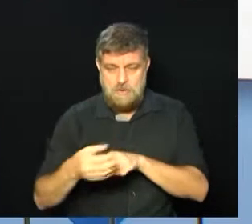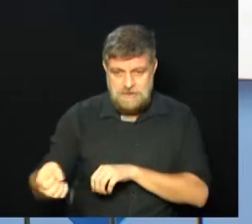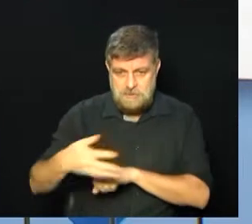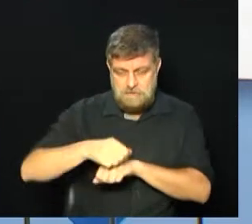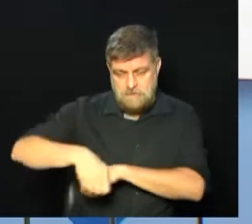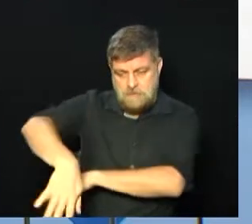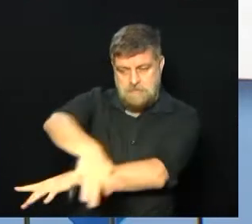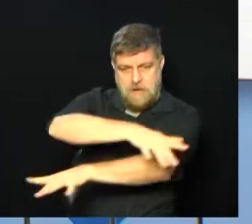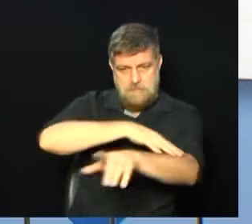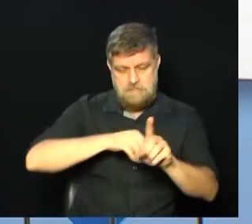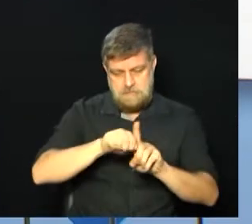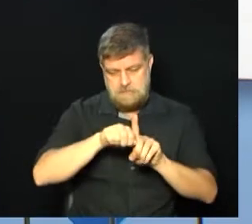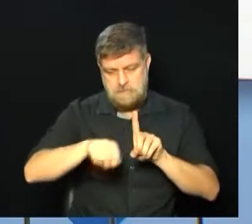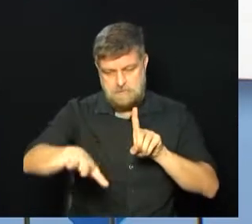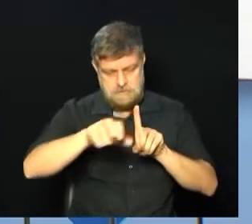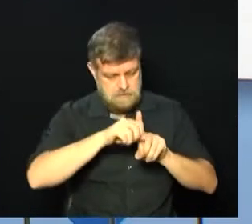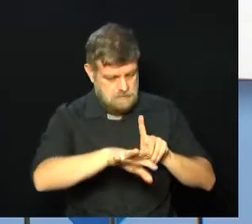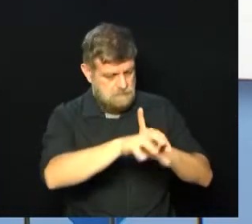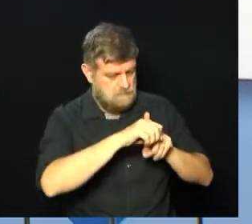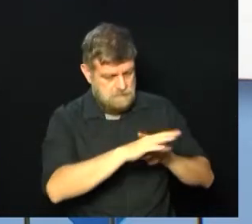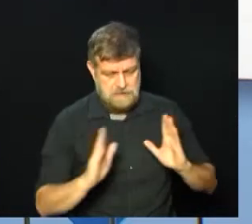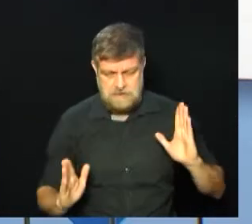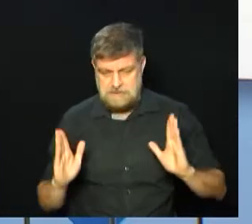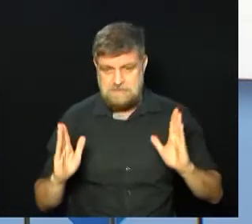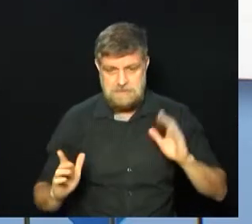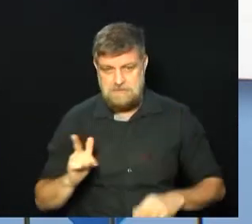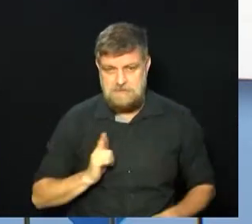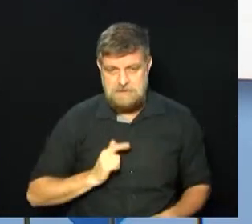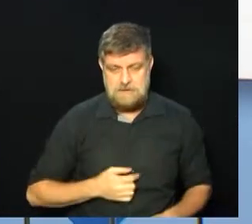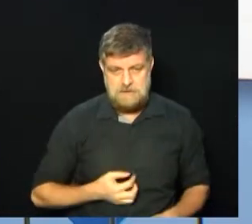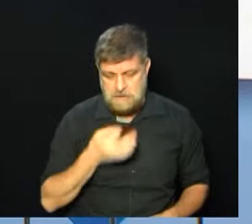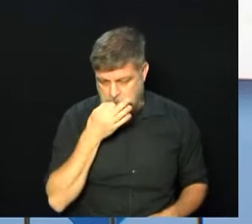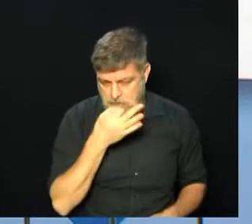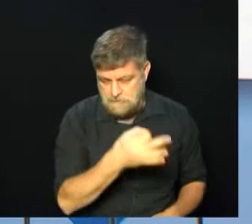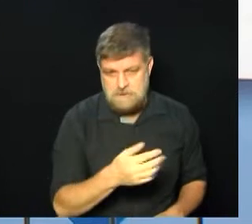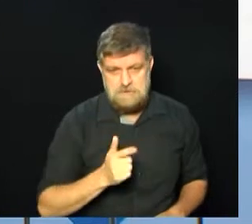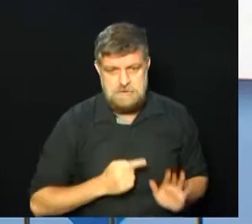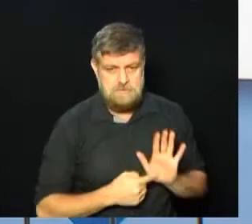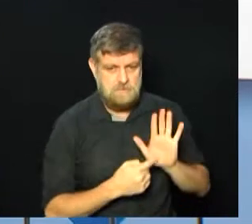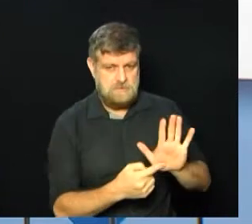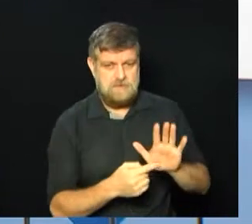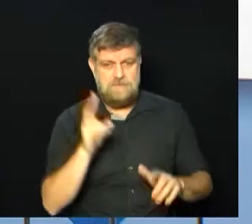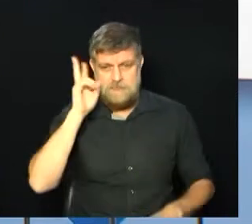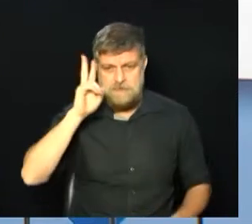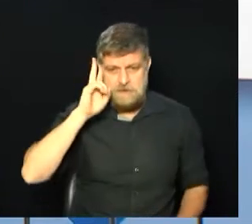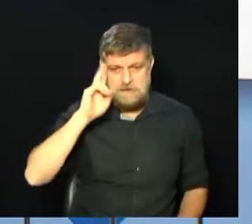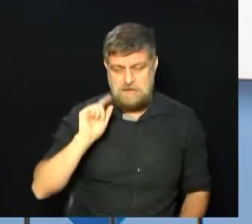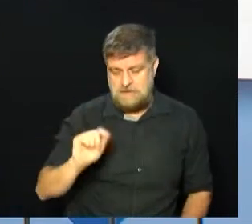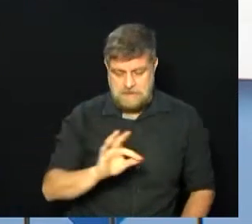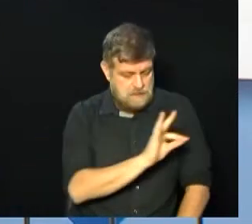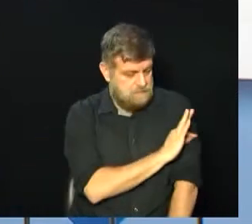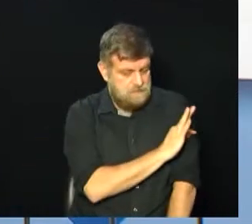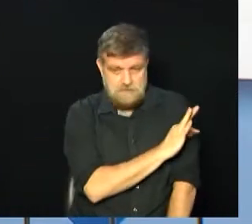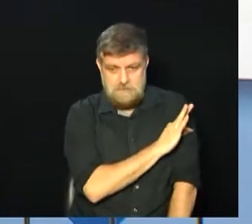disseminação e devido a este período a manifestação de interesse a gente lembra que inclusive recentemente a